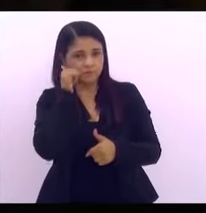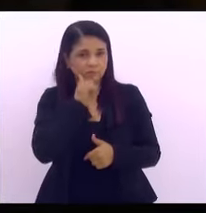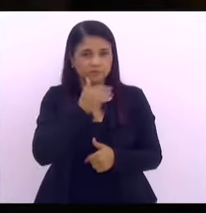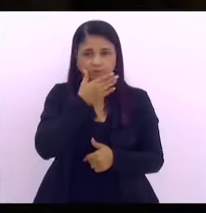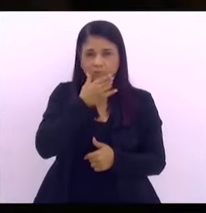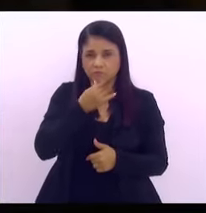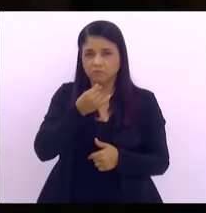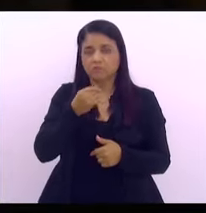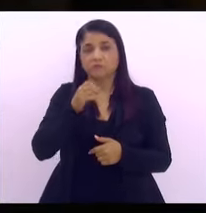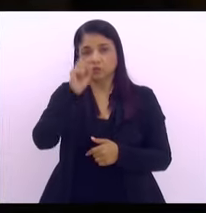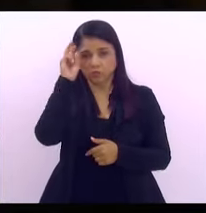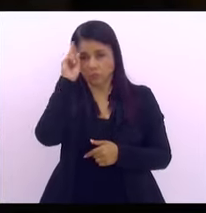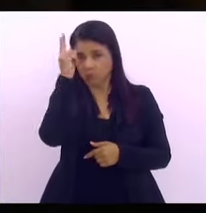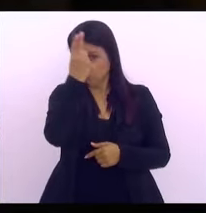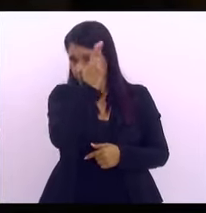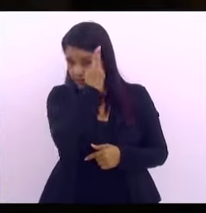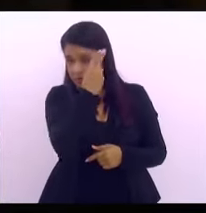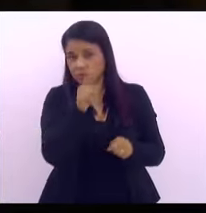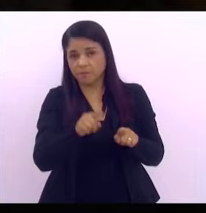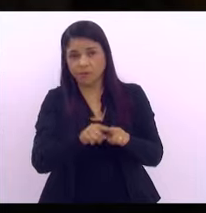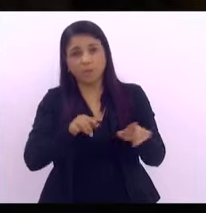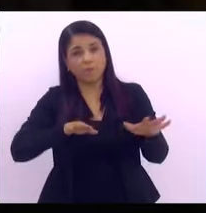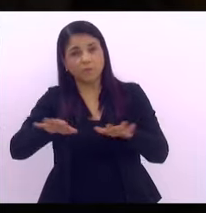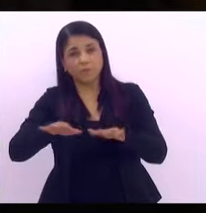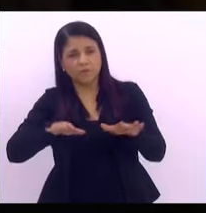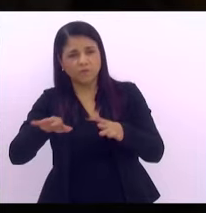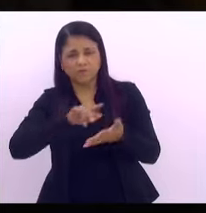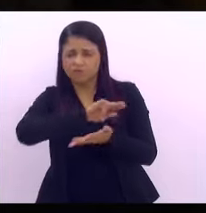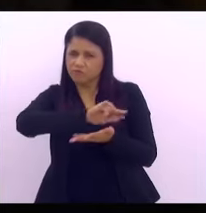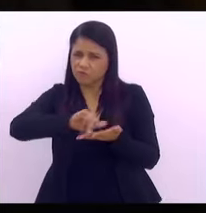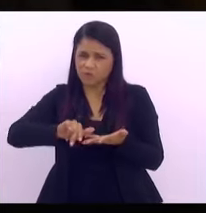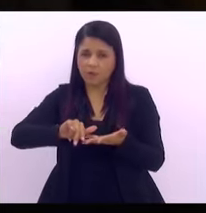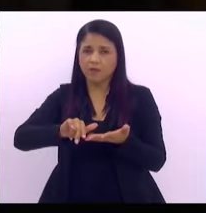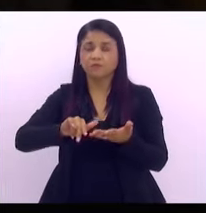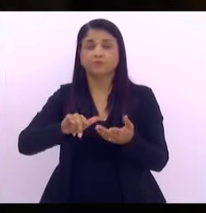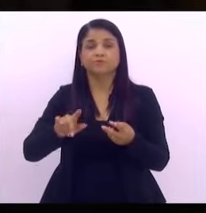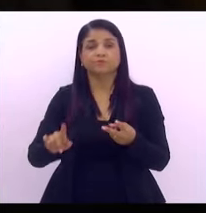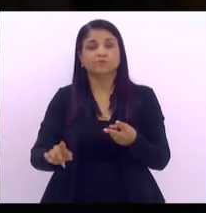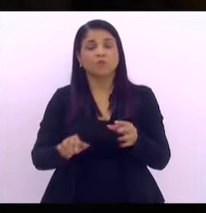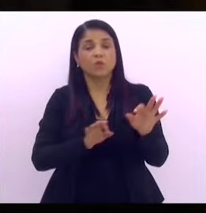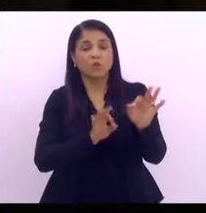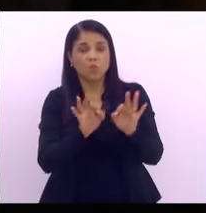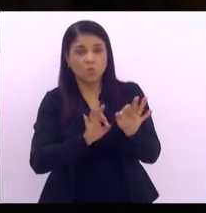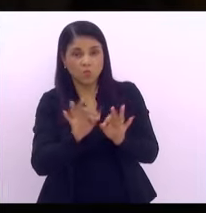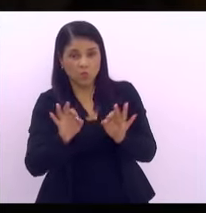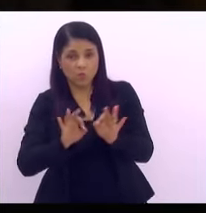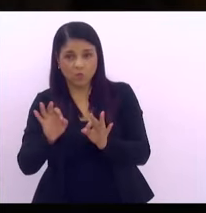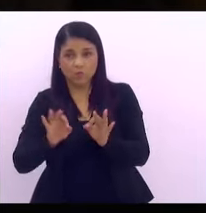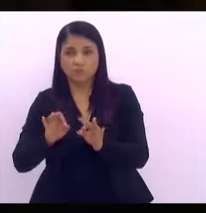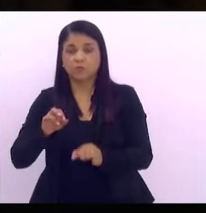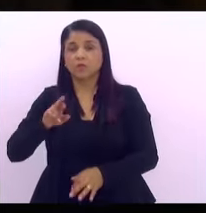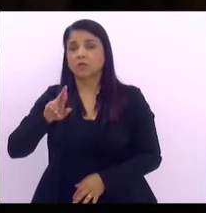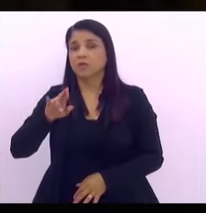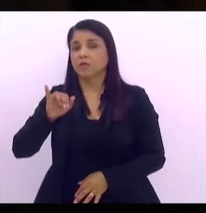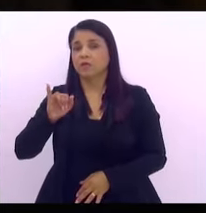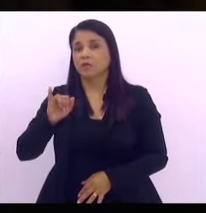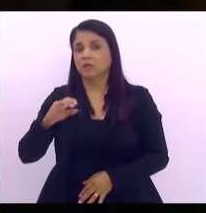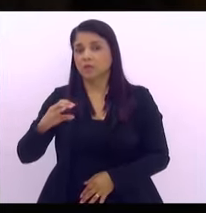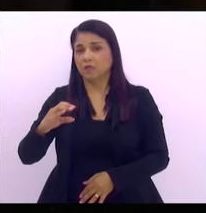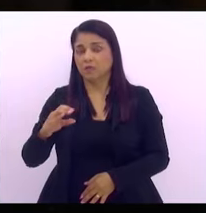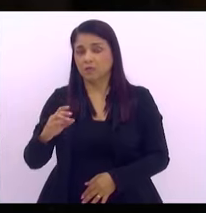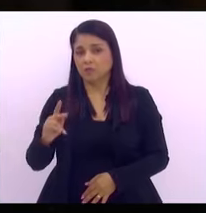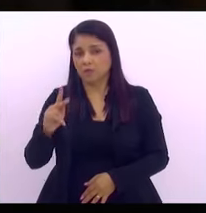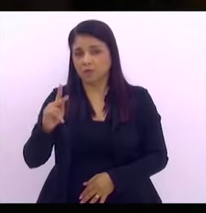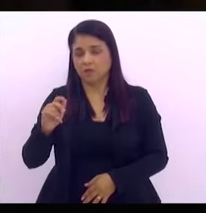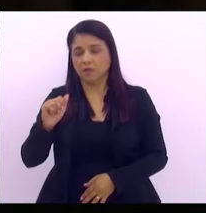trabalhadores de aplicativo, e movimentos diversos. Um desses movimentos, organizado pelo Rick Azevedo, é um